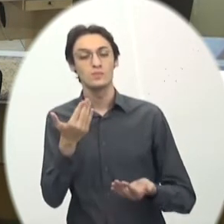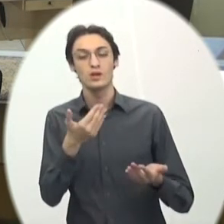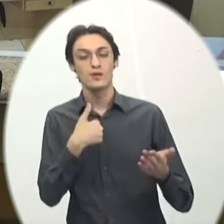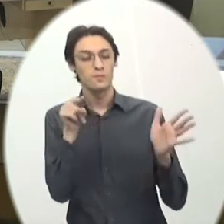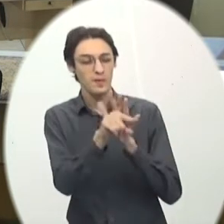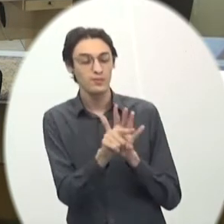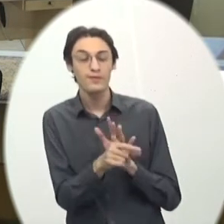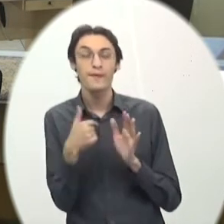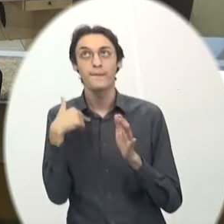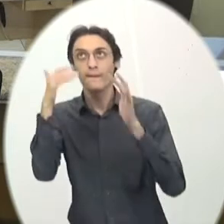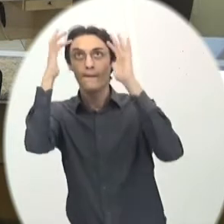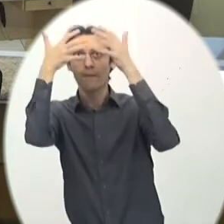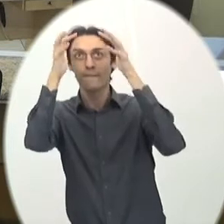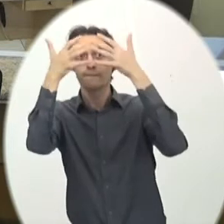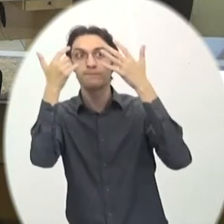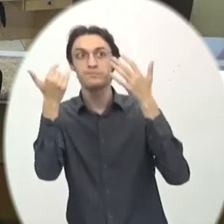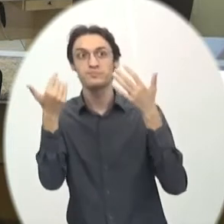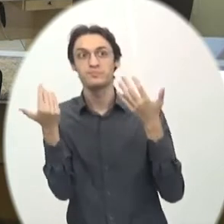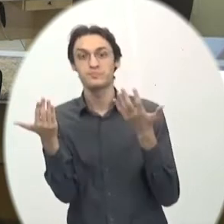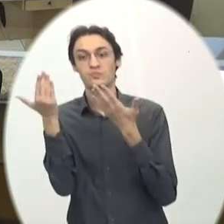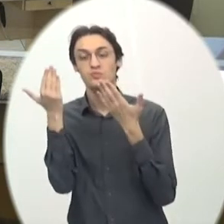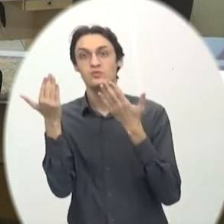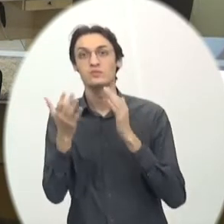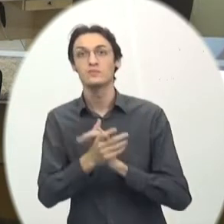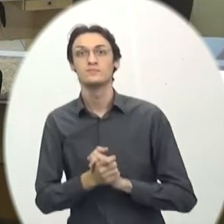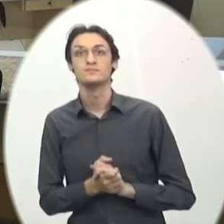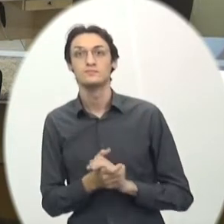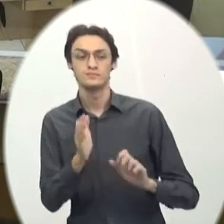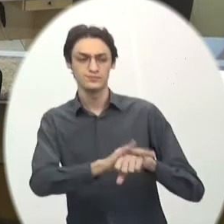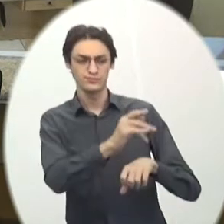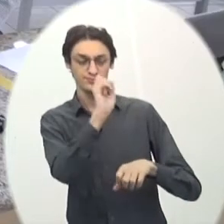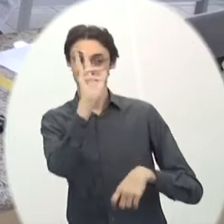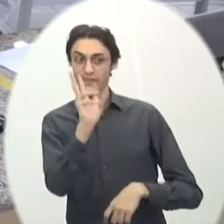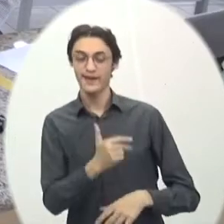sei que o senhor é inteligente para nos responder aqui.